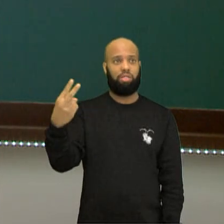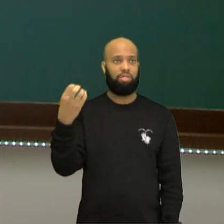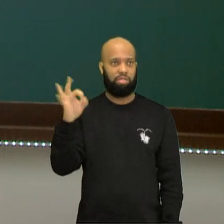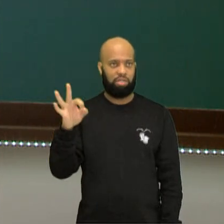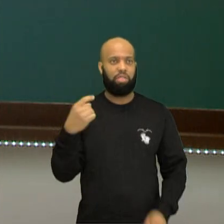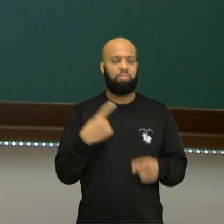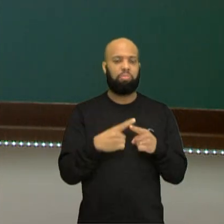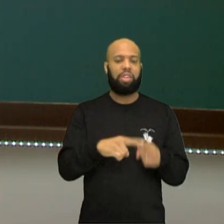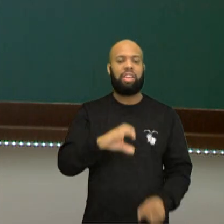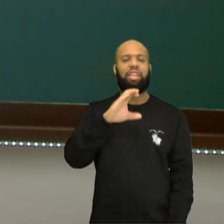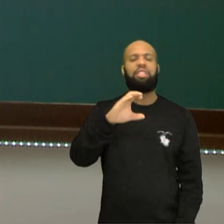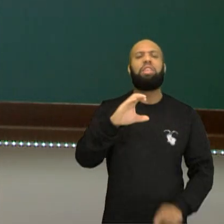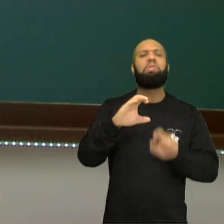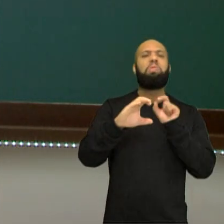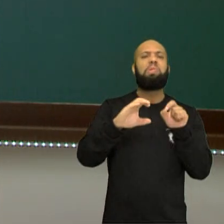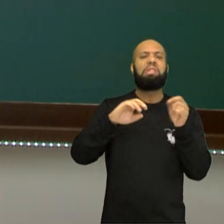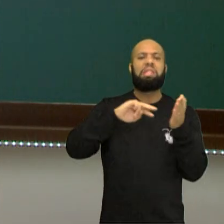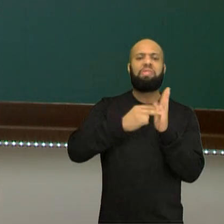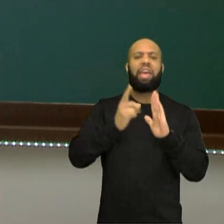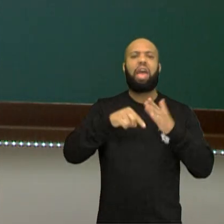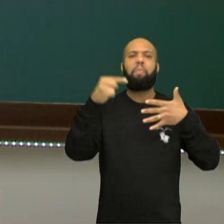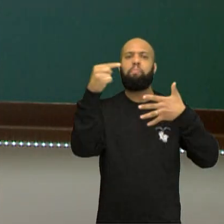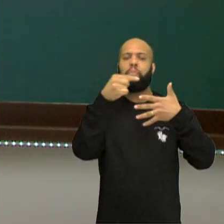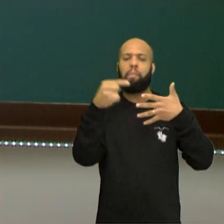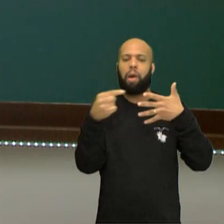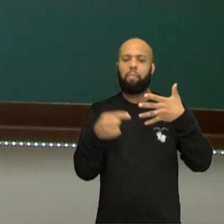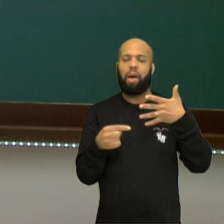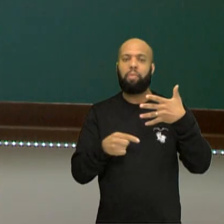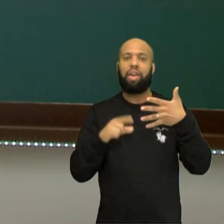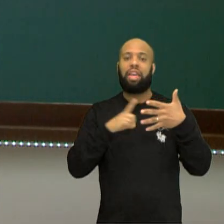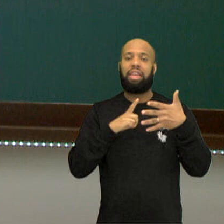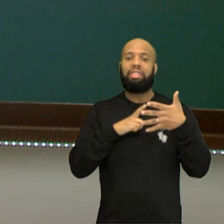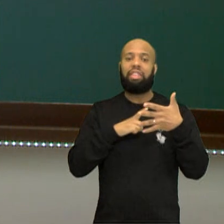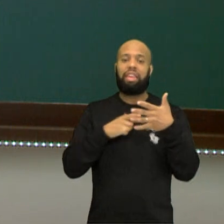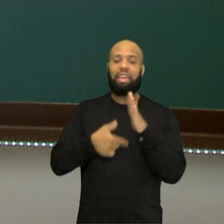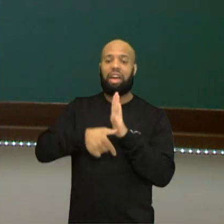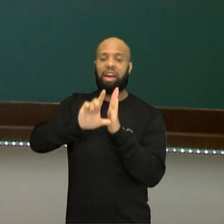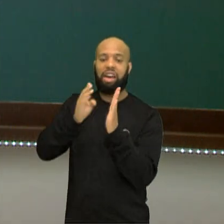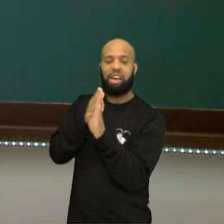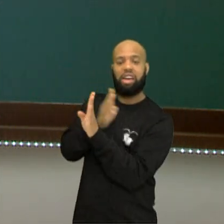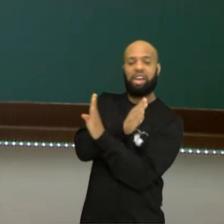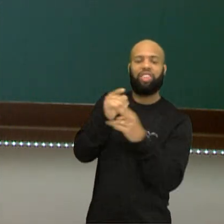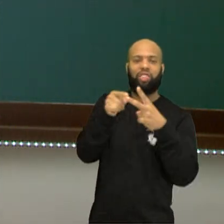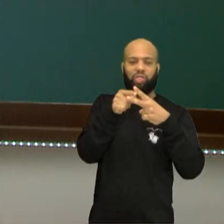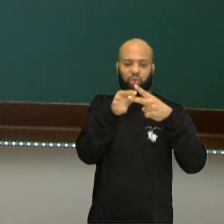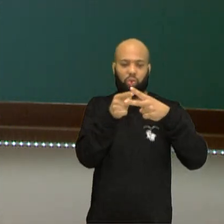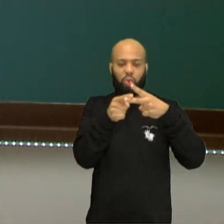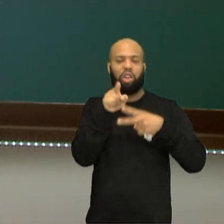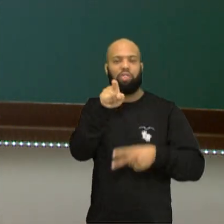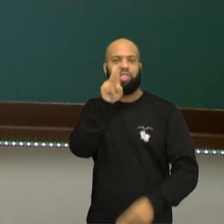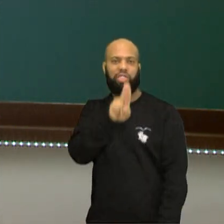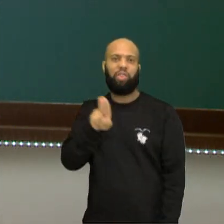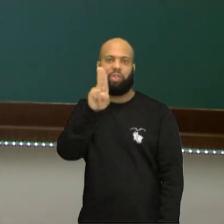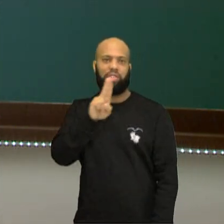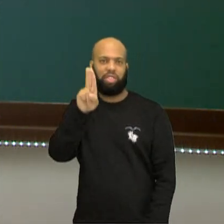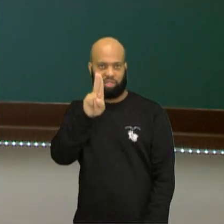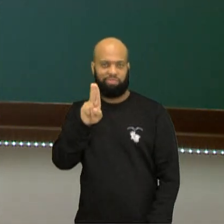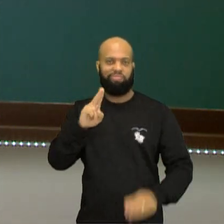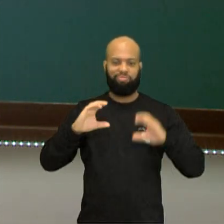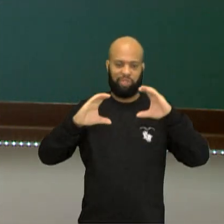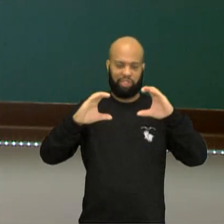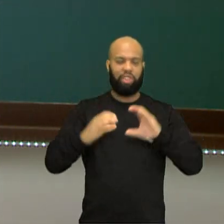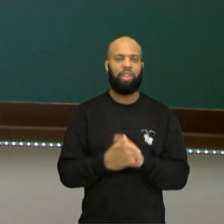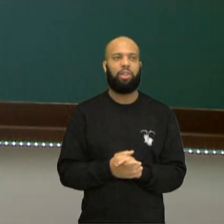Porque o C é aquele parâmetro que vem na frente do ângulo ao qual você está aplicando a tua função.